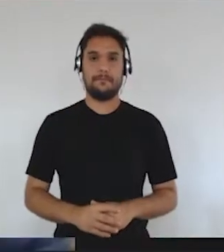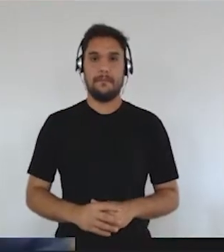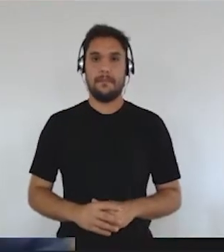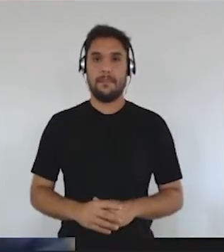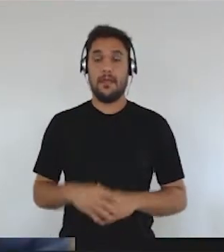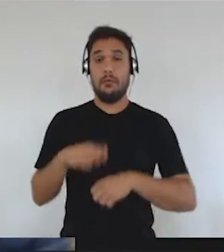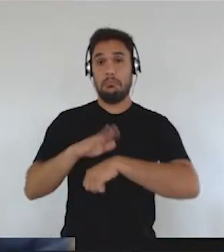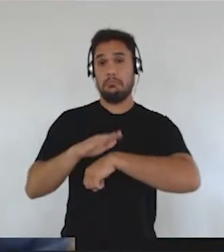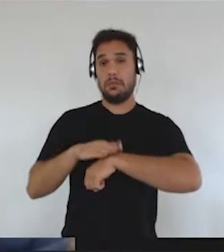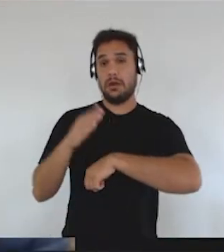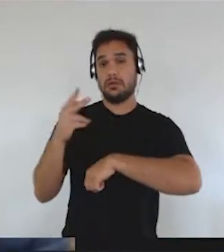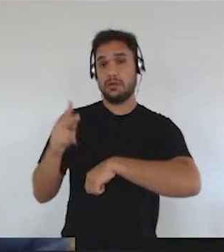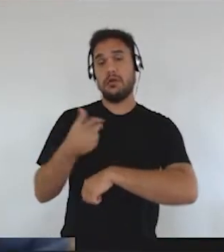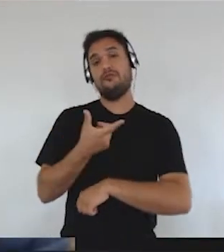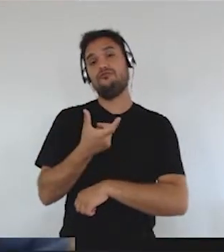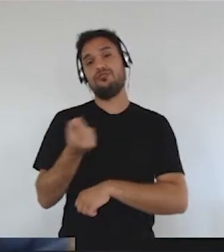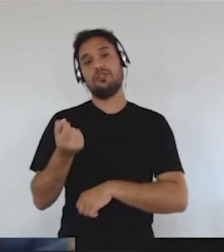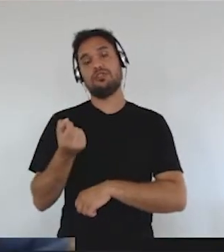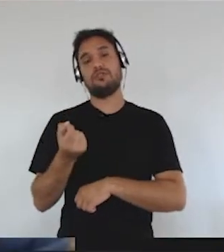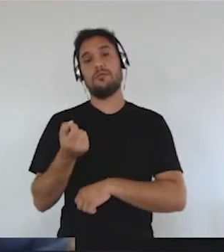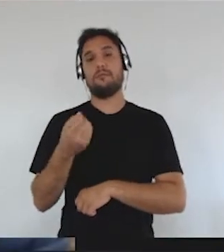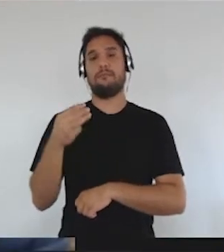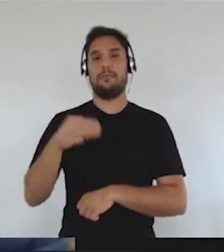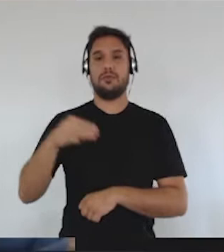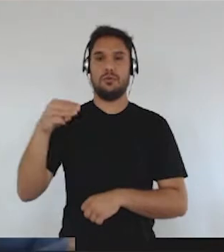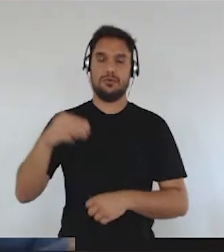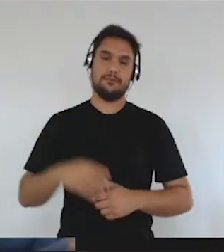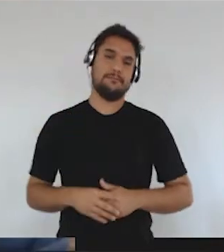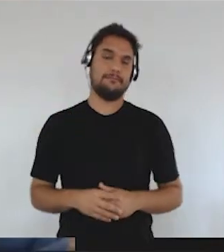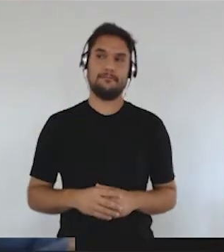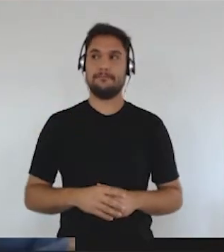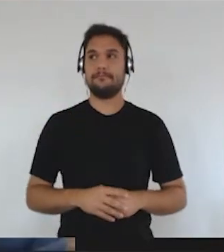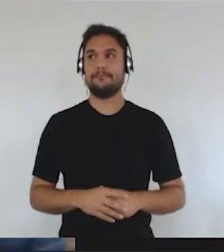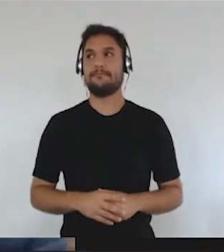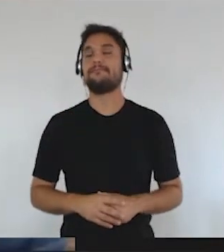com um prazo de até 20 minutos.